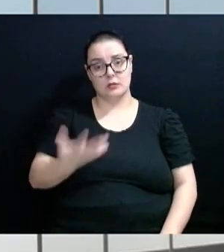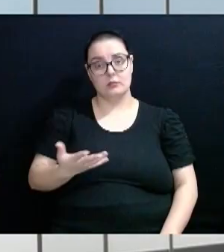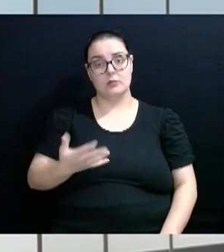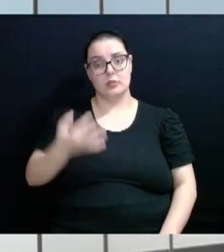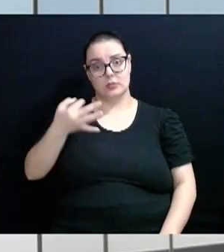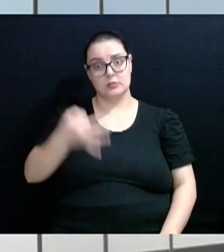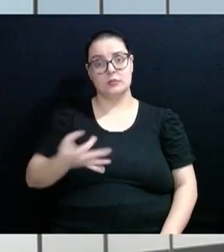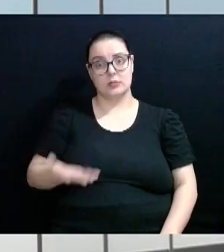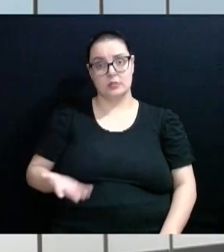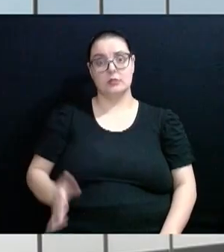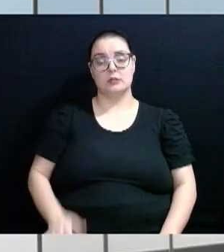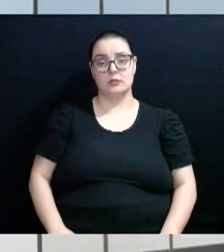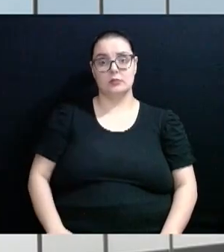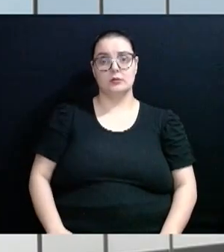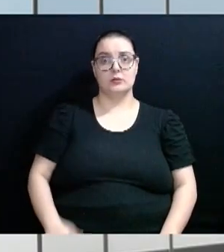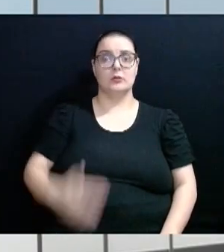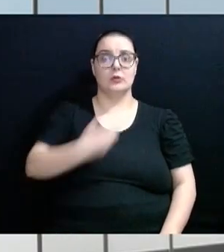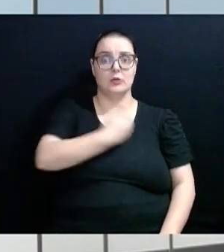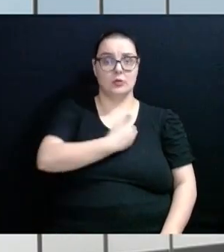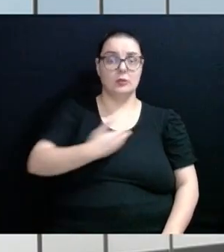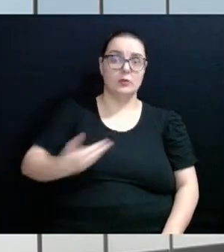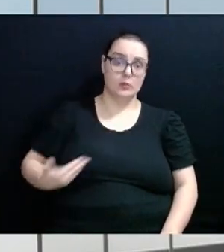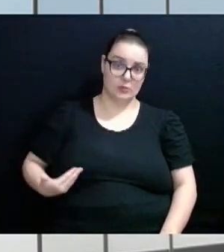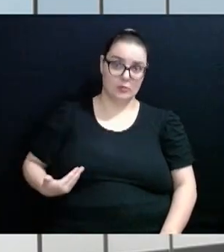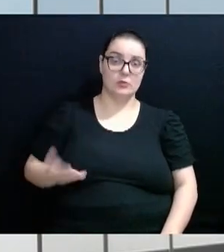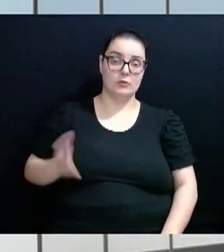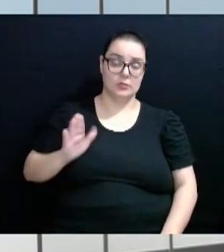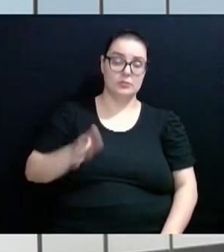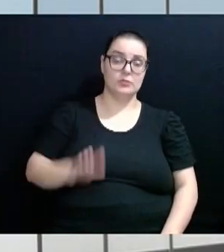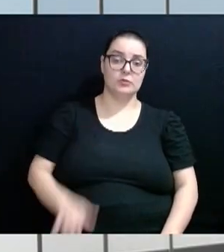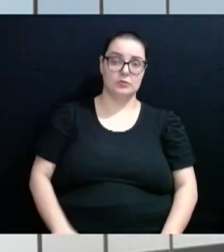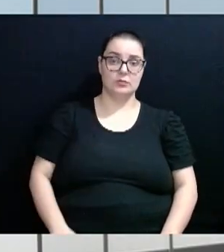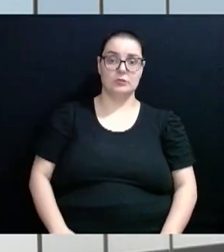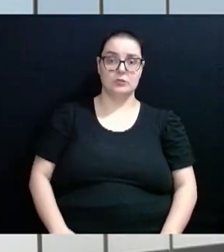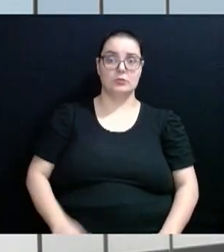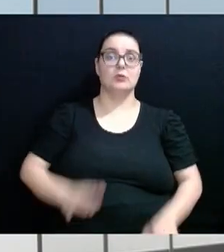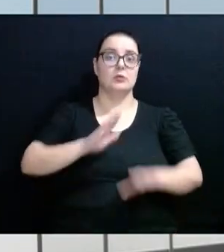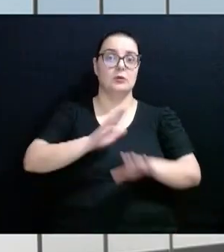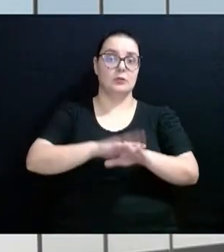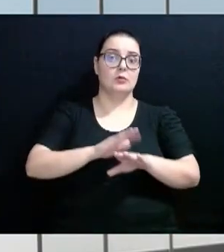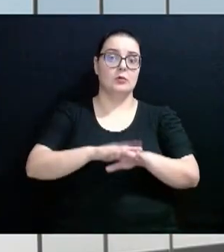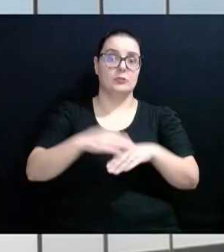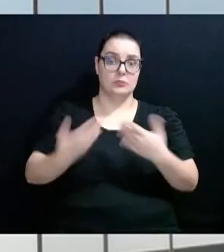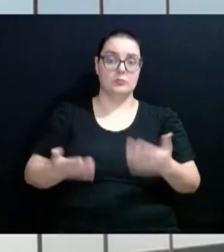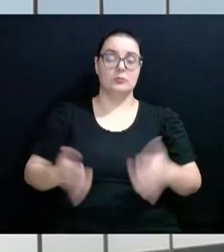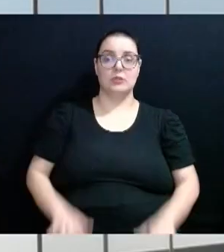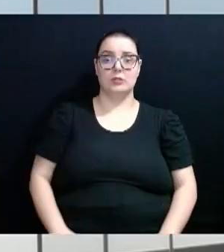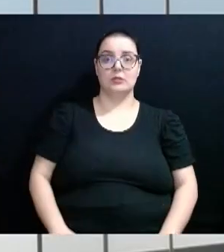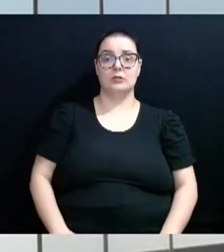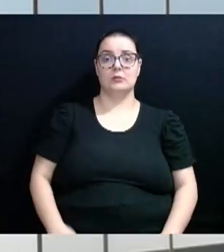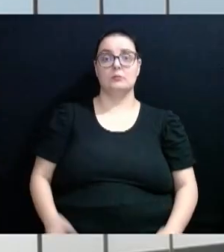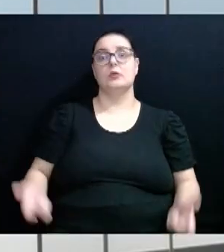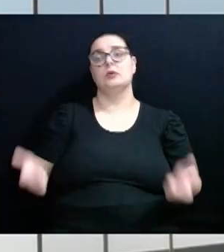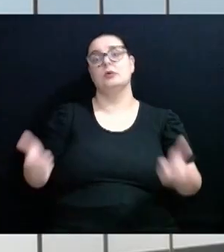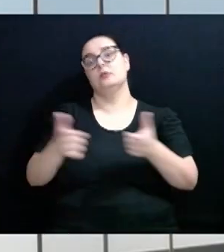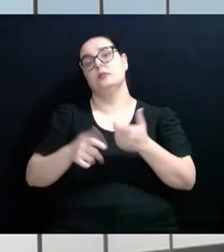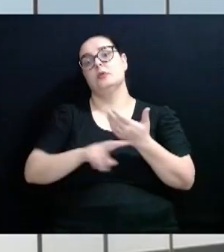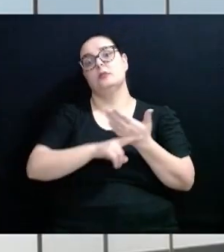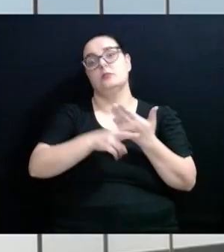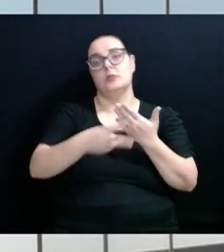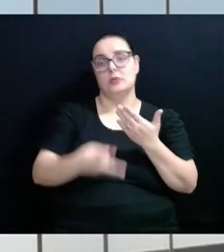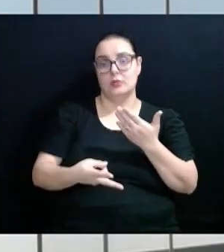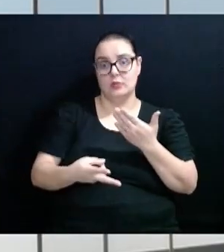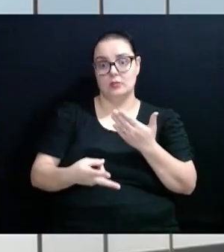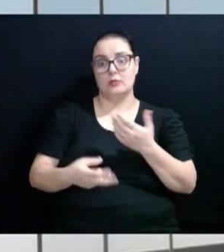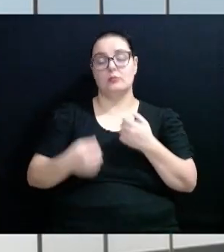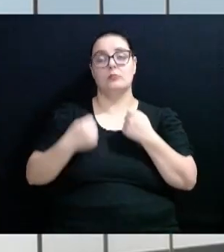né? O governo está já com medidas para, digamos, mitigar impactos mais